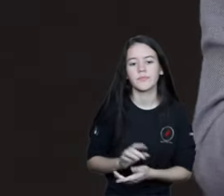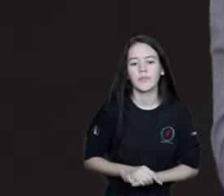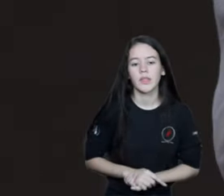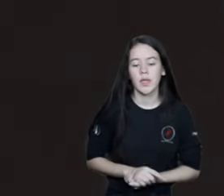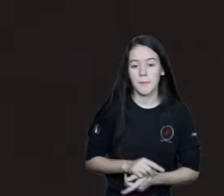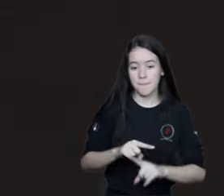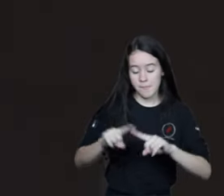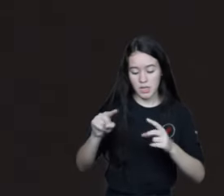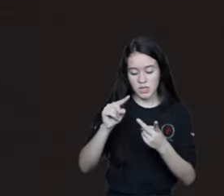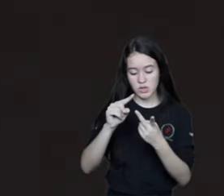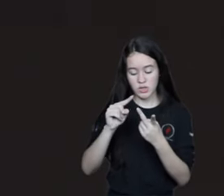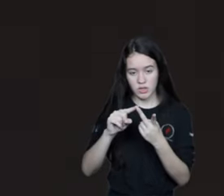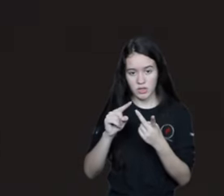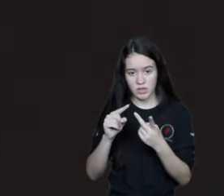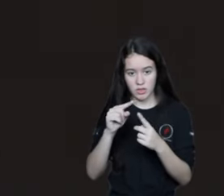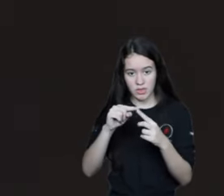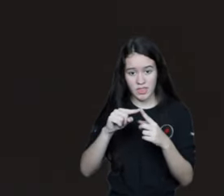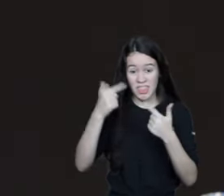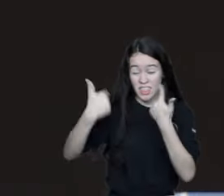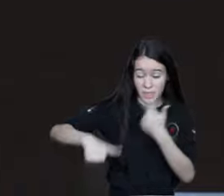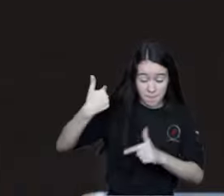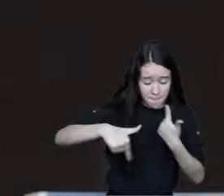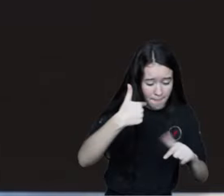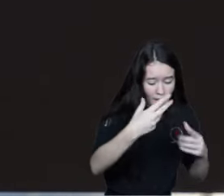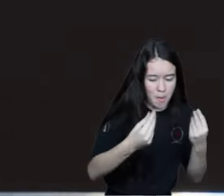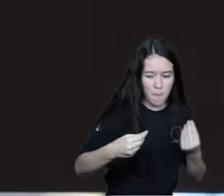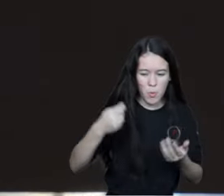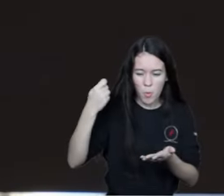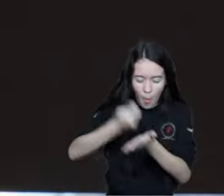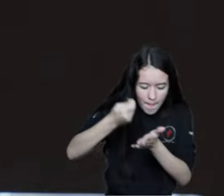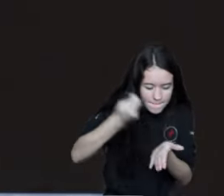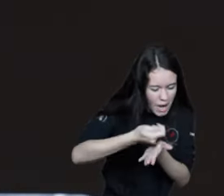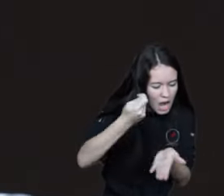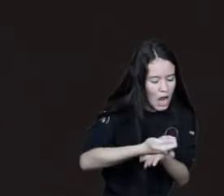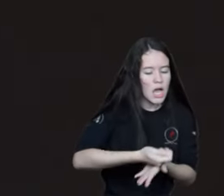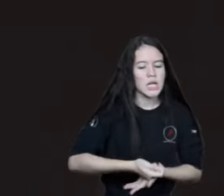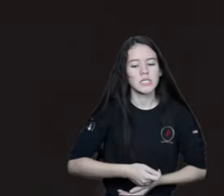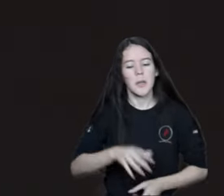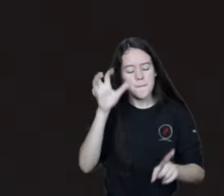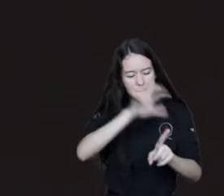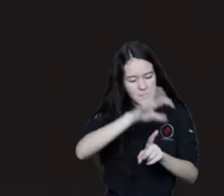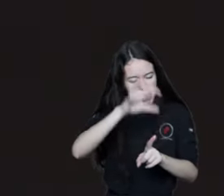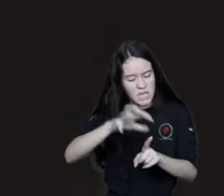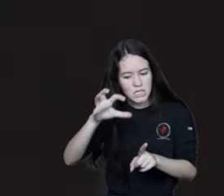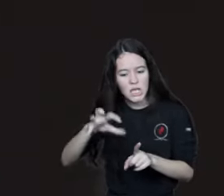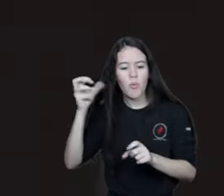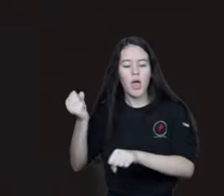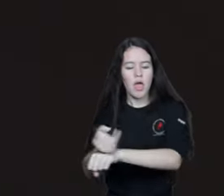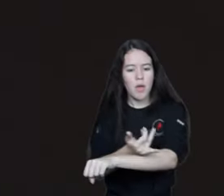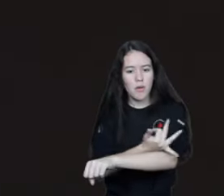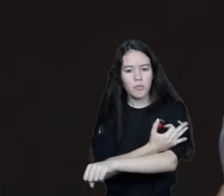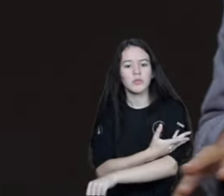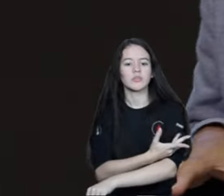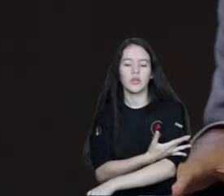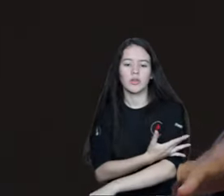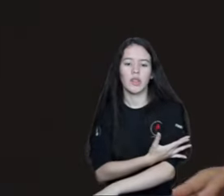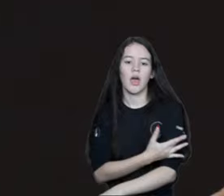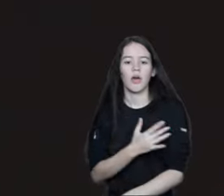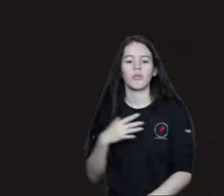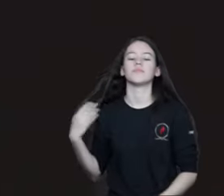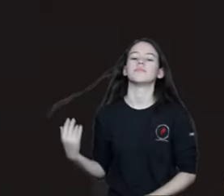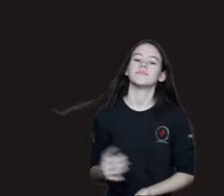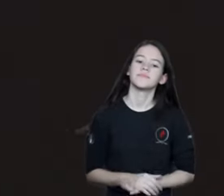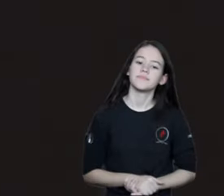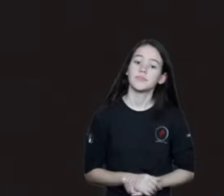essas duas excesso de trabalho cobrança e pressão emocional sobre você por alguma